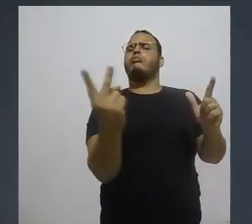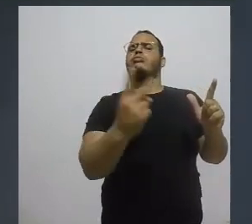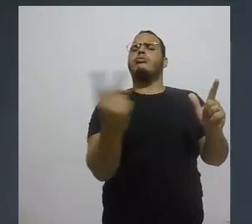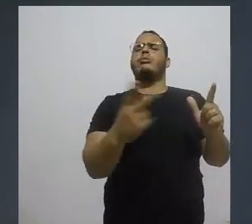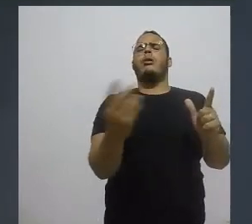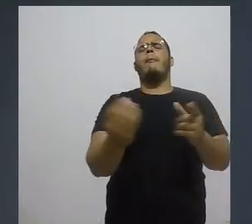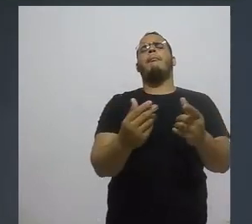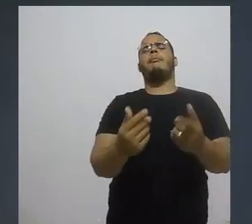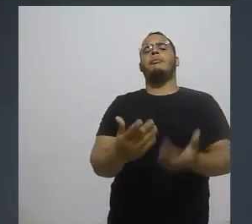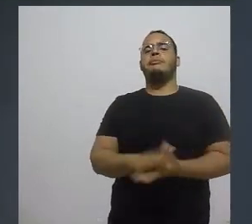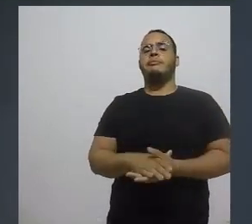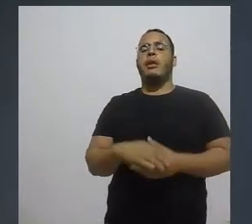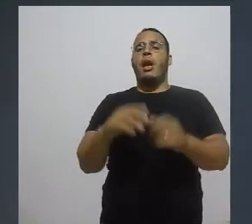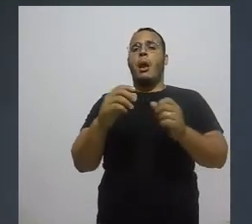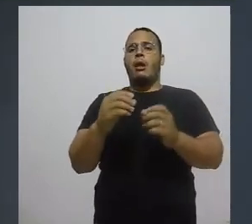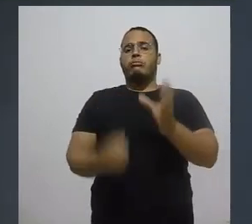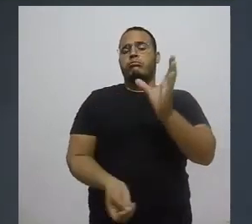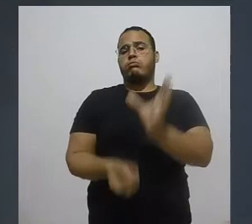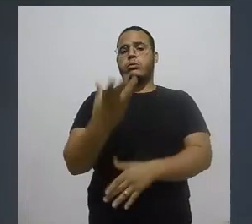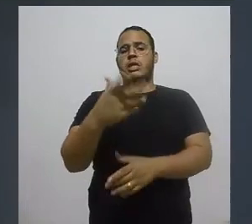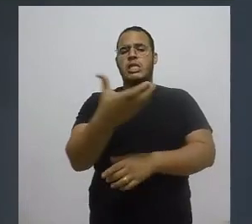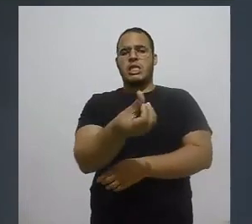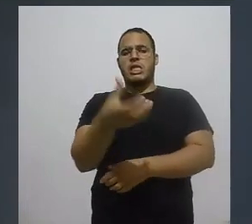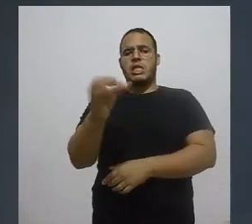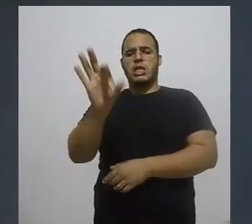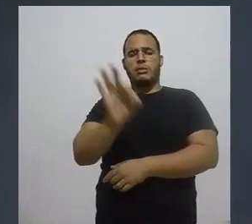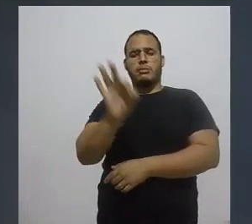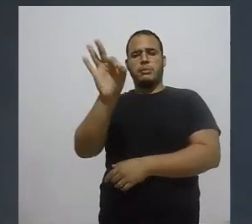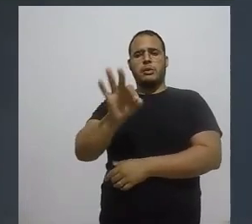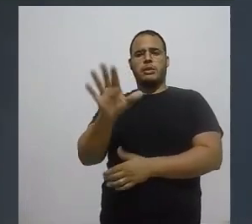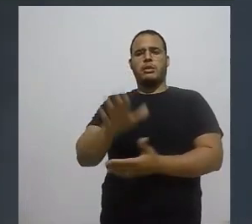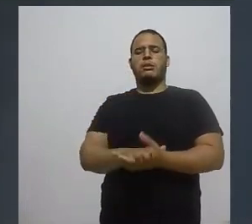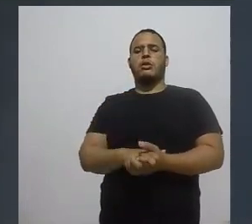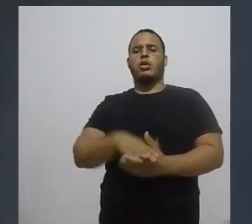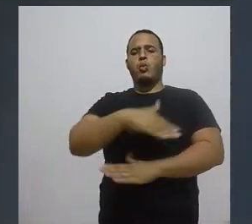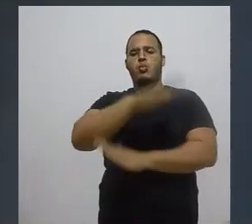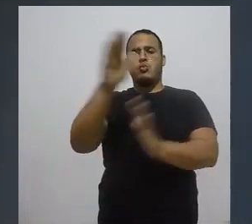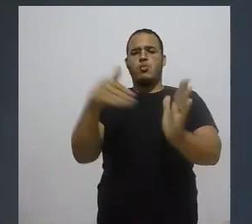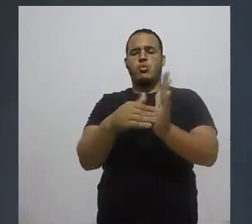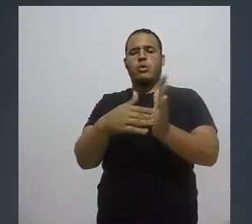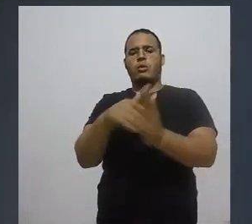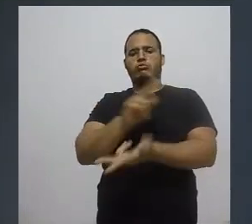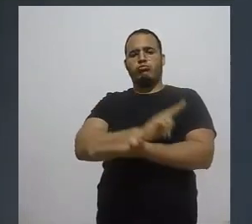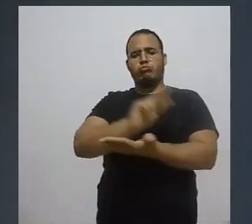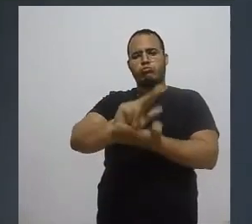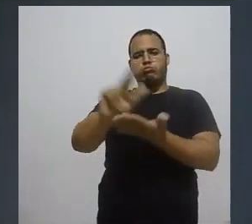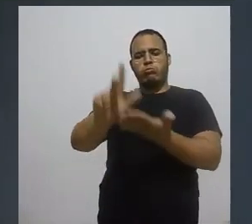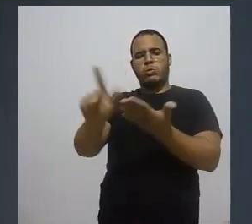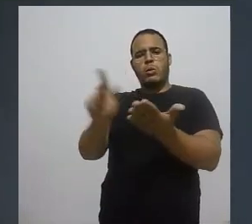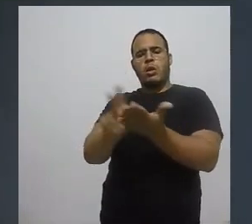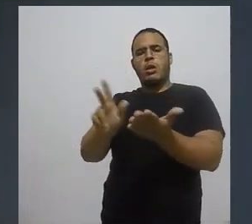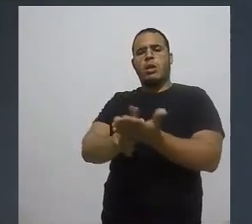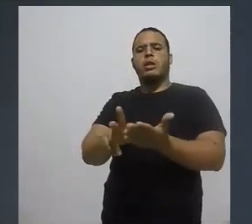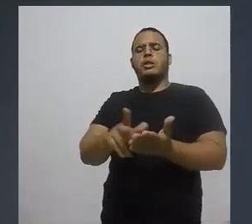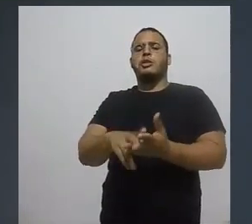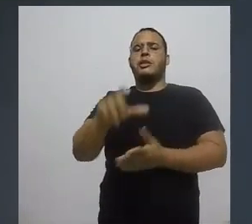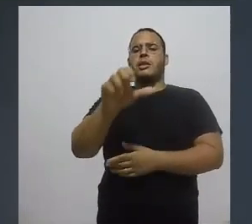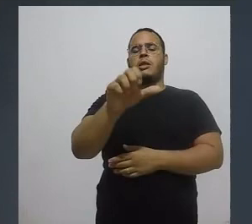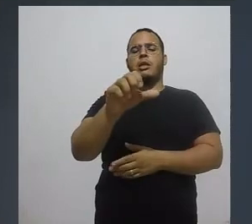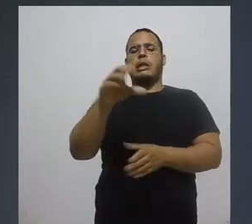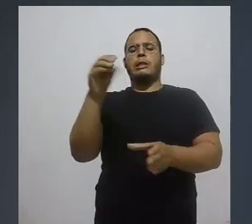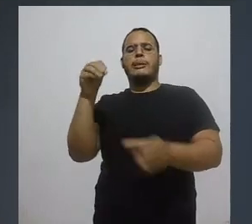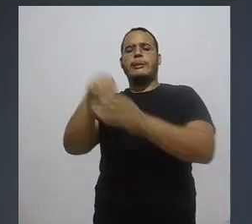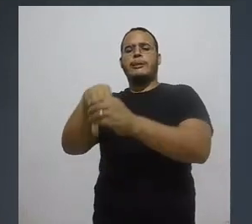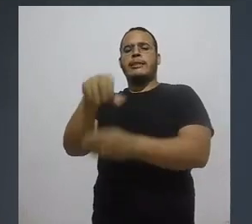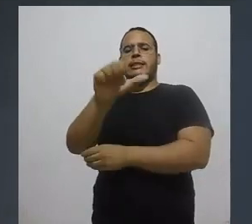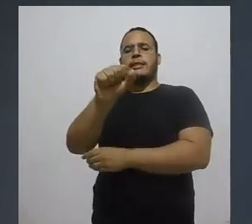vesículas, ok? Elas produzem cerca de 60% de todas as soluções que vão estar aí compondo o sêmen. Uma dessas